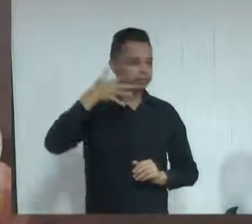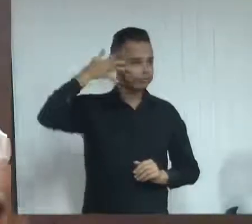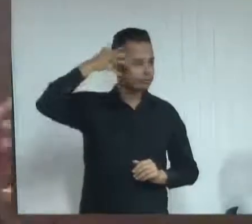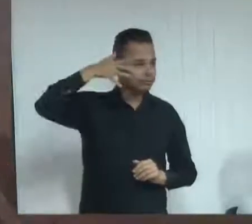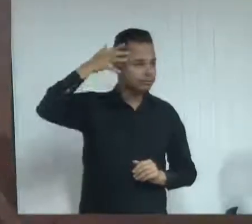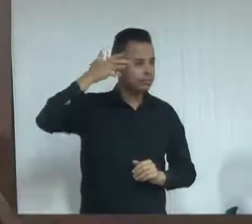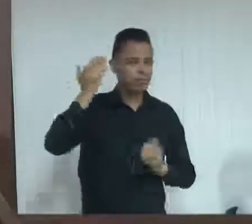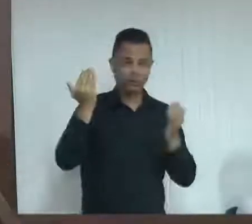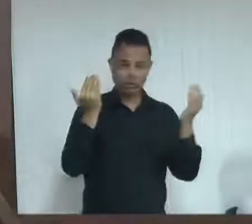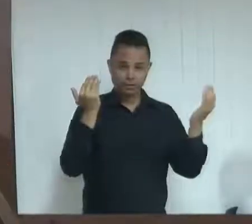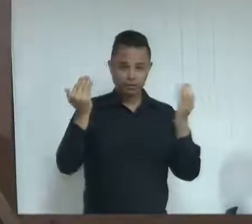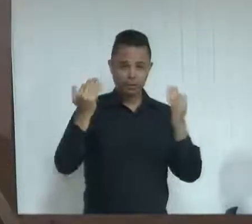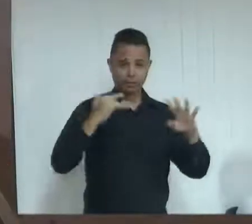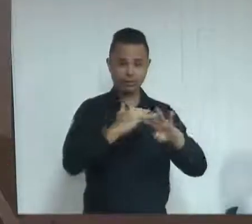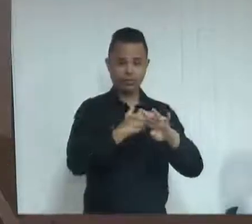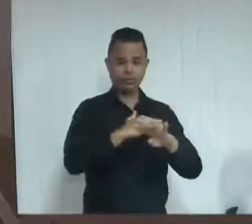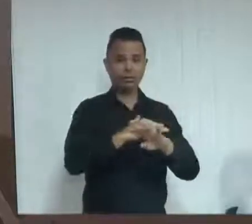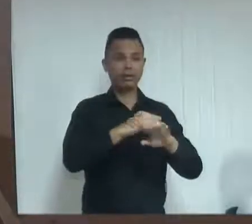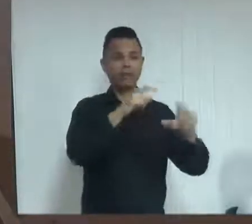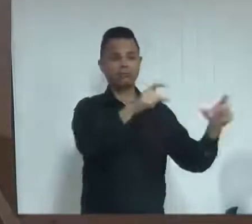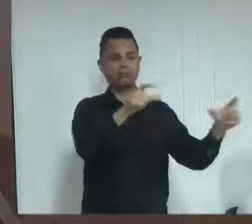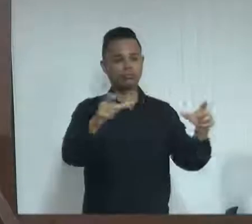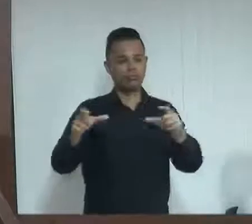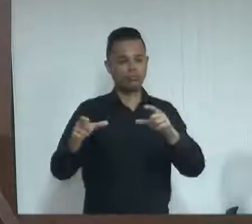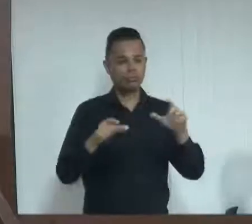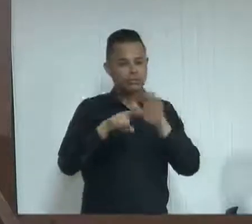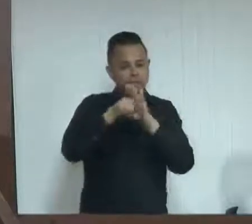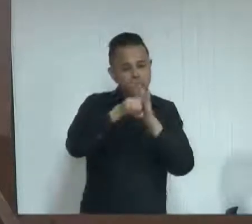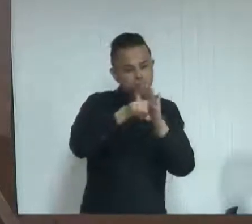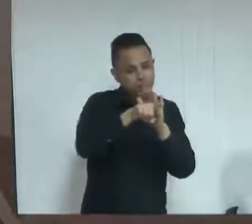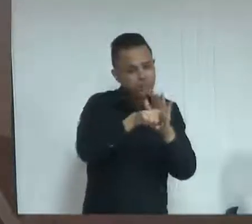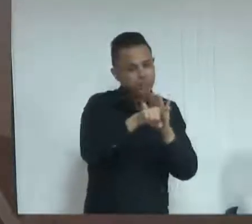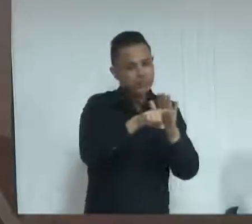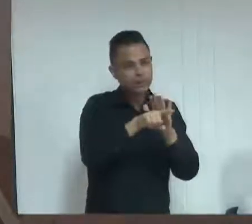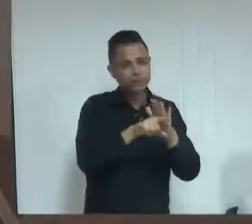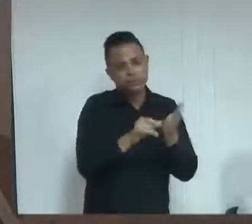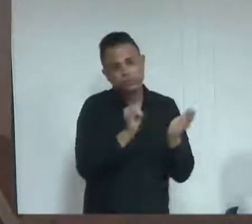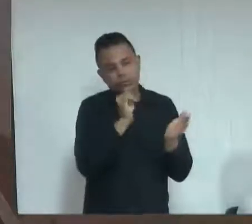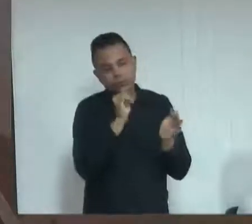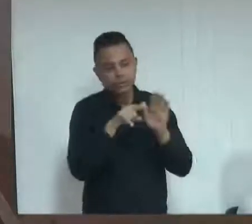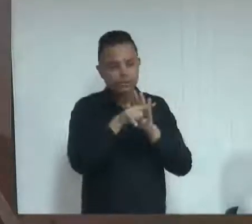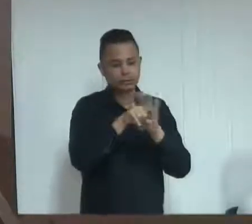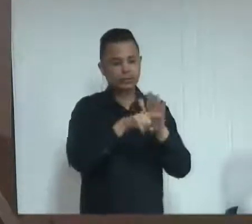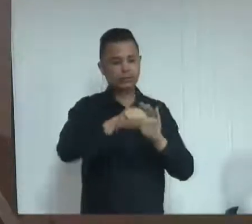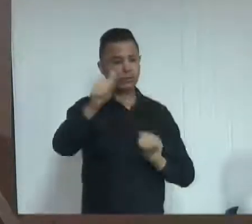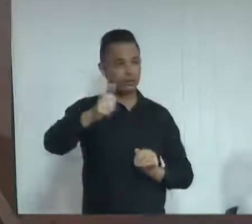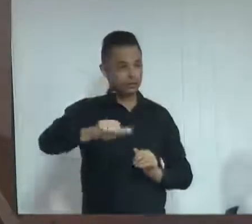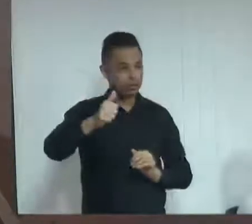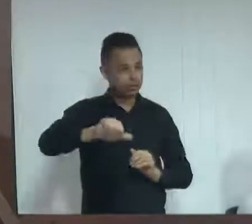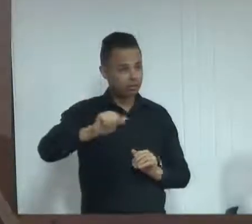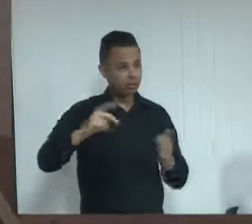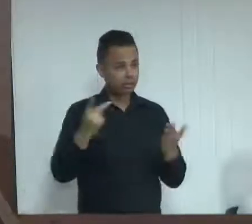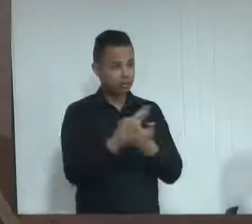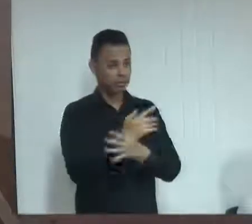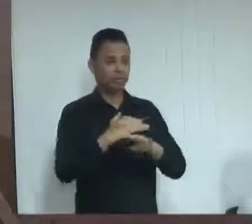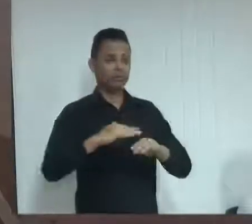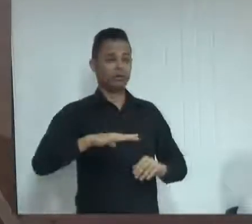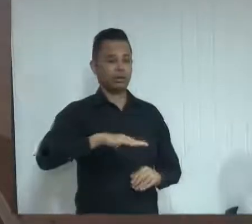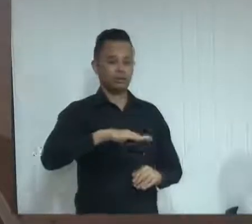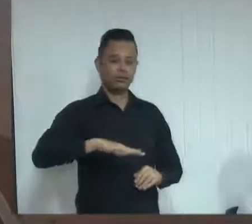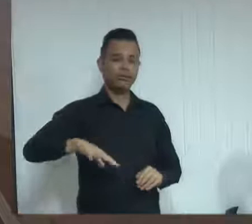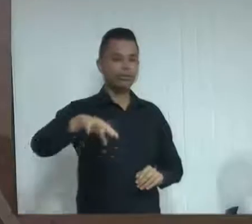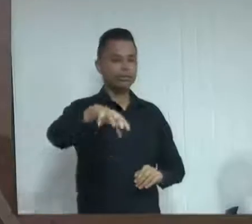a comparação com outras cidades, não é? Então fui fazer uma pesquisa para a gente analisar um pouquinho do que as outras cidades